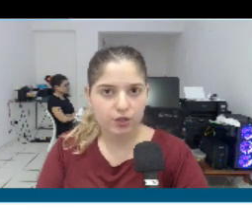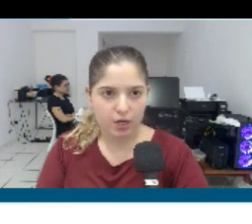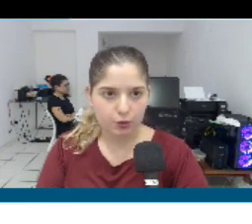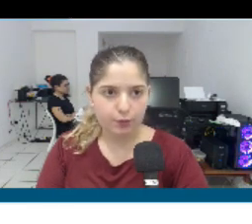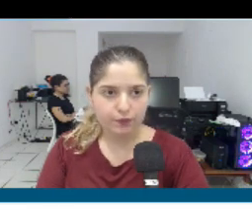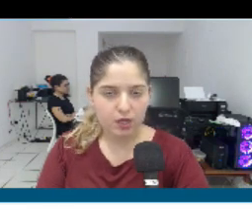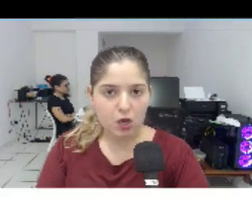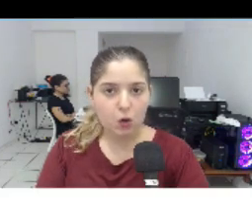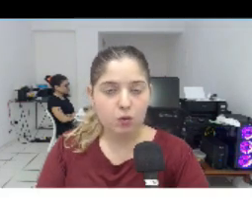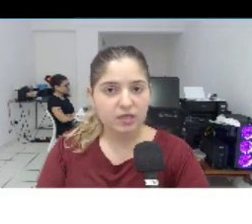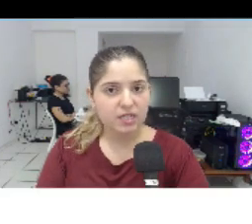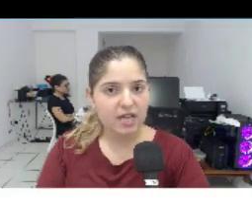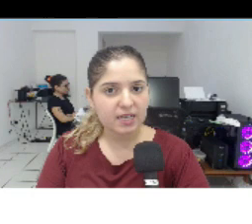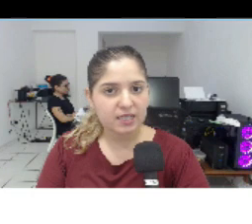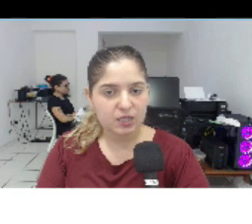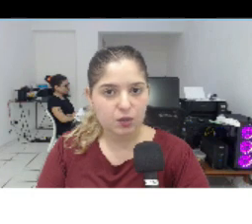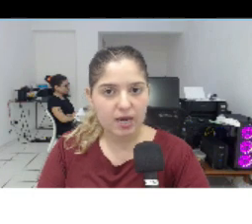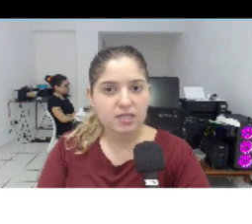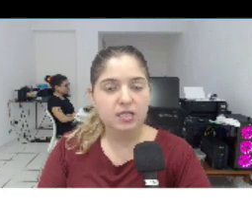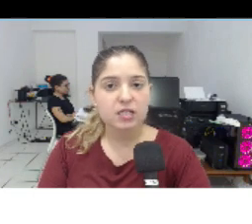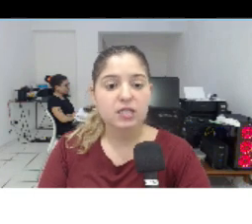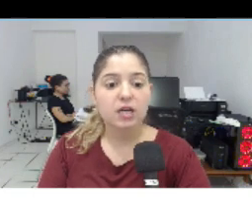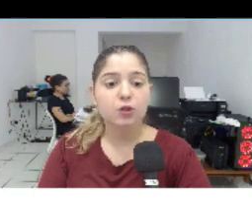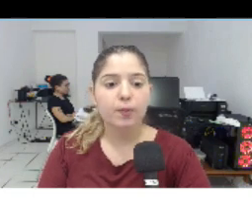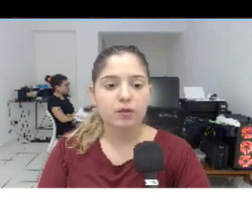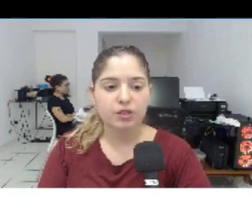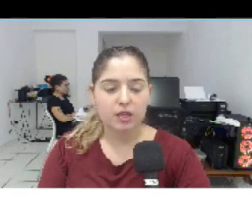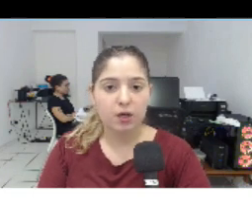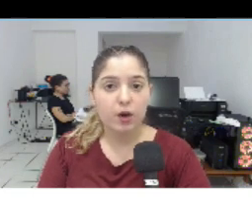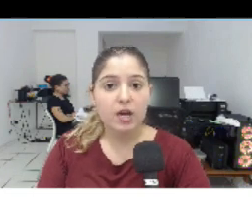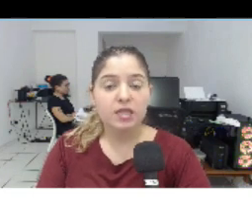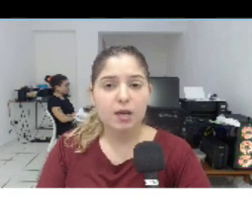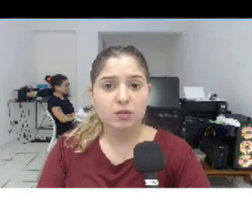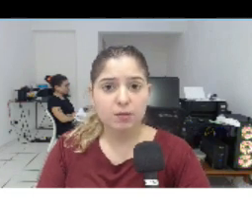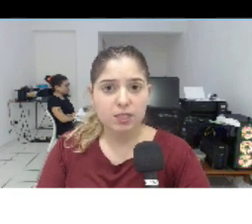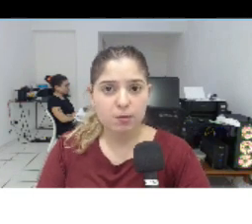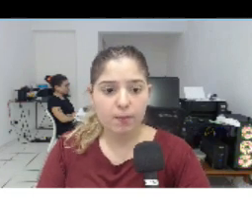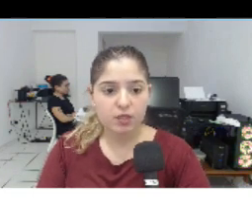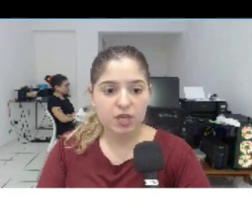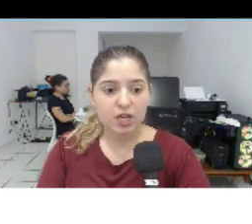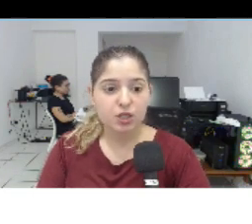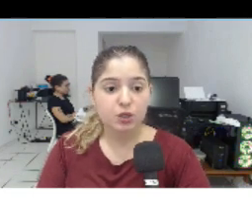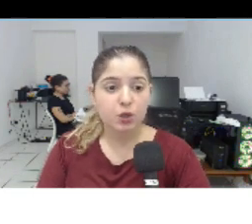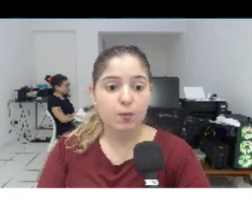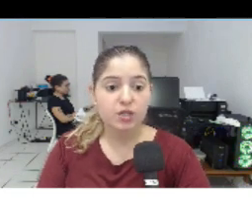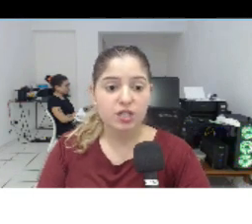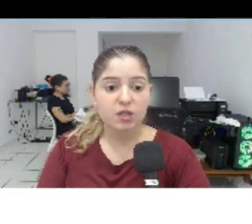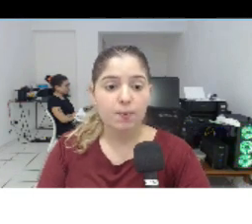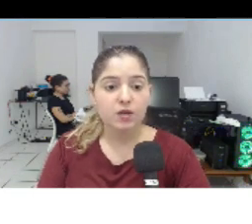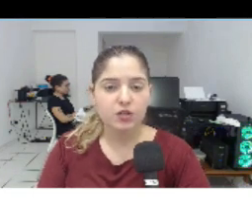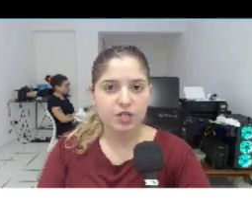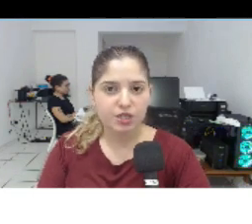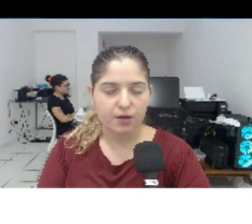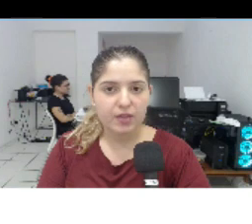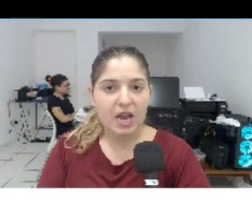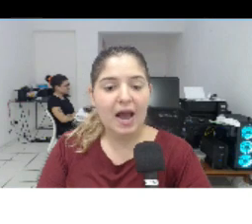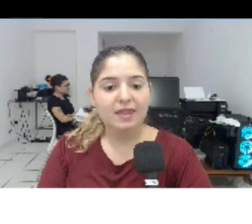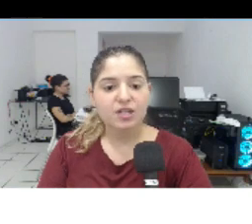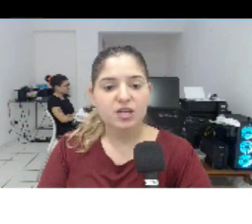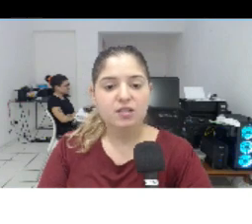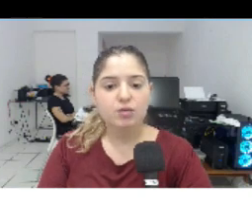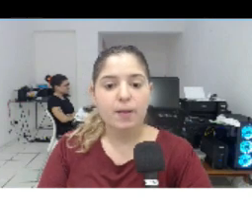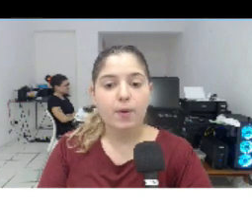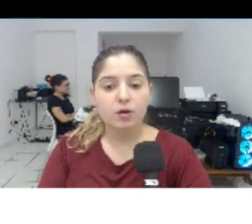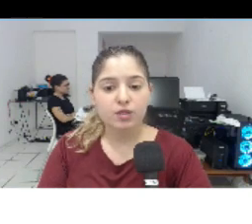este projeto. Com os destaques nacionais, iniciando pelo Estadão, temos em principal manchete sobre gestão petista.